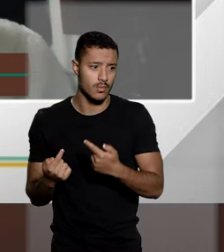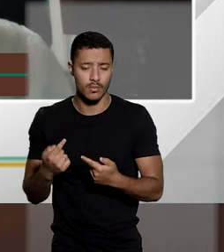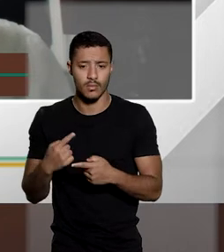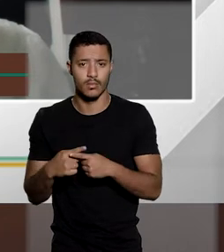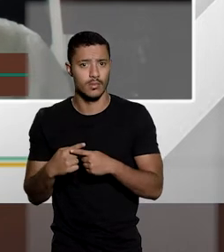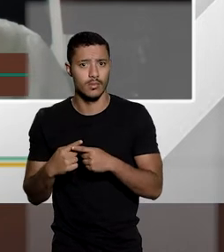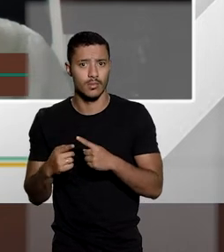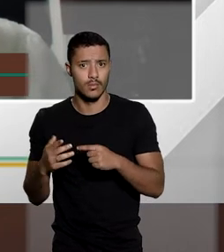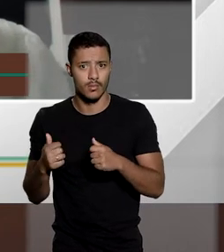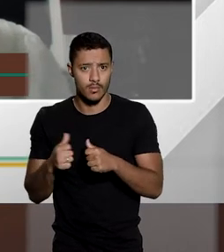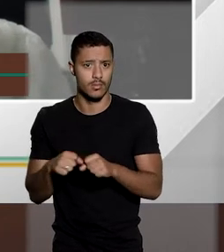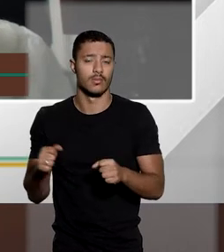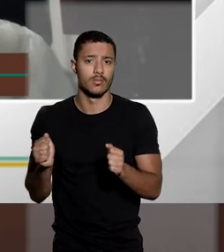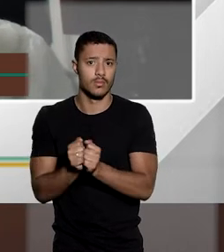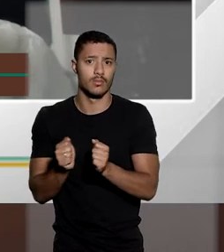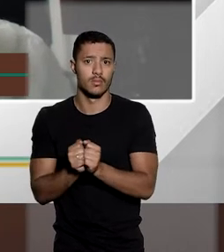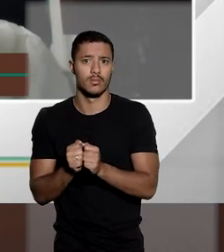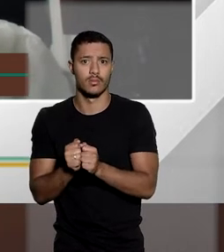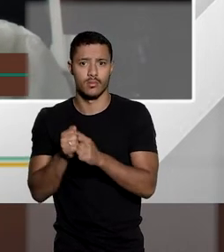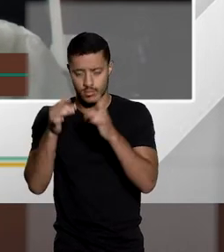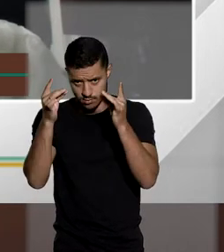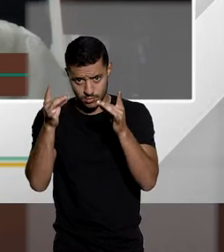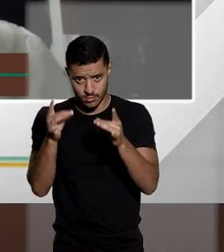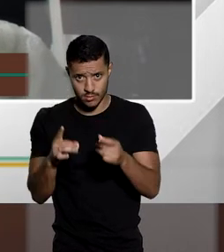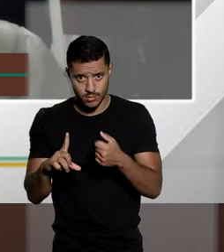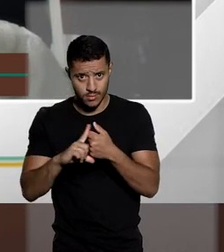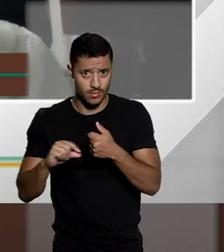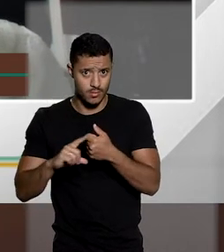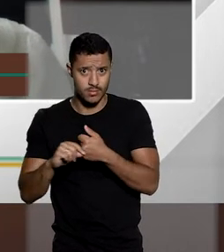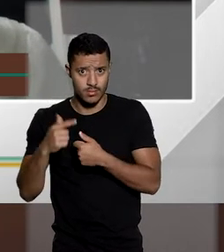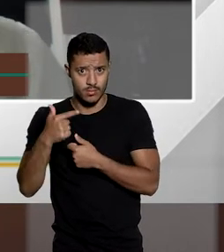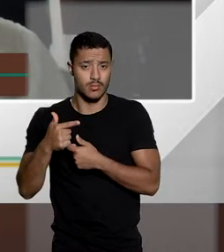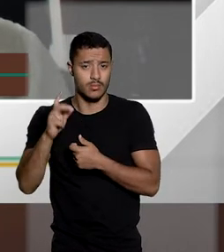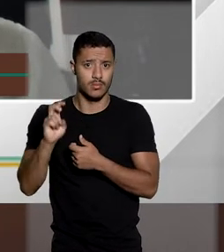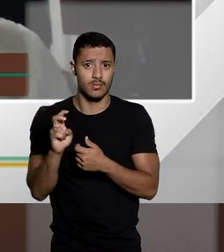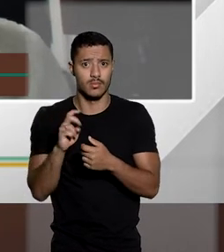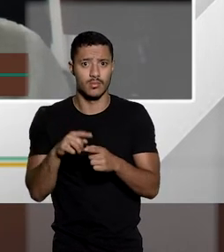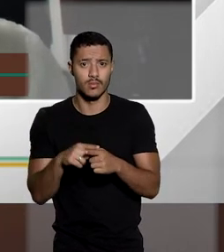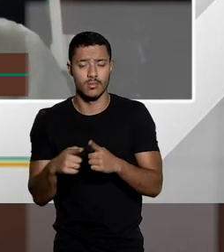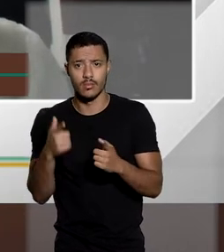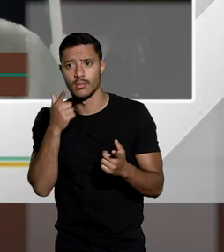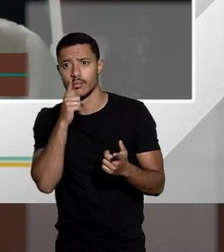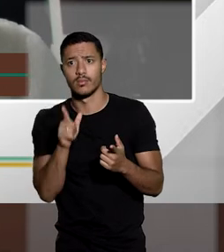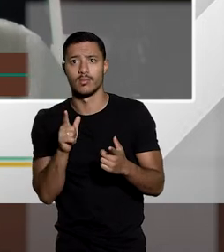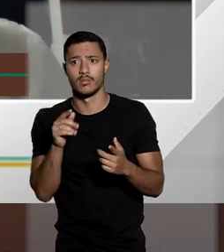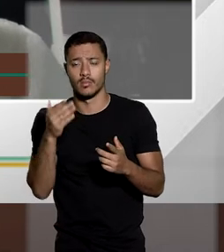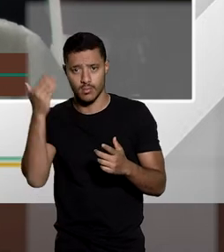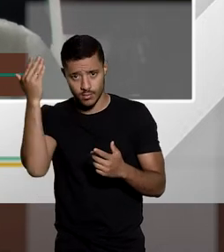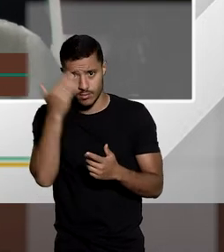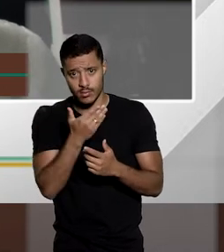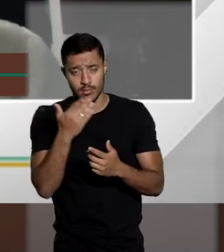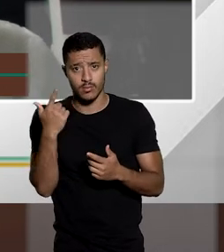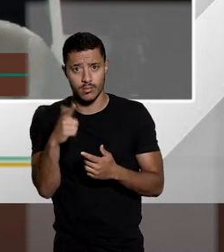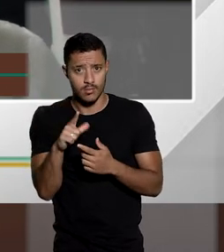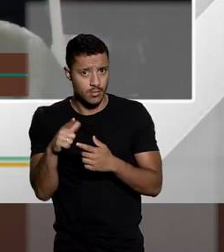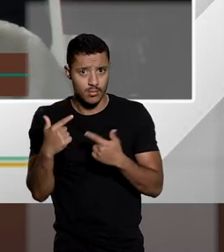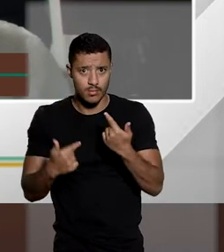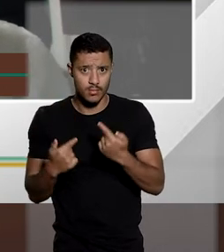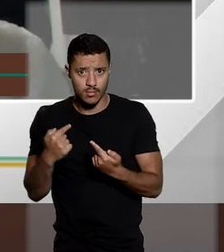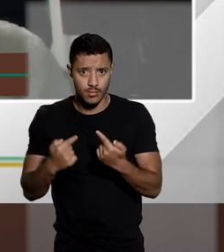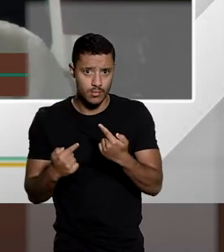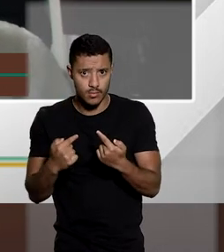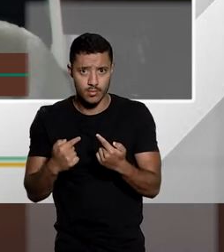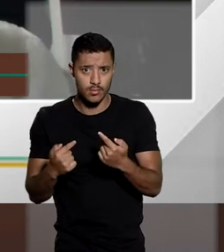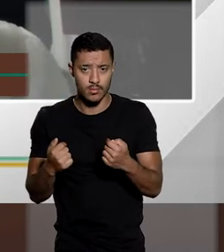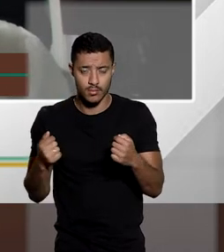mas não está incluída num daqueles incisos do artigo 25, mas você conseguir comprovar que não há competição, ela